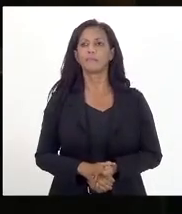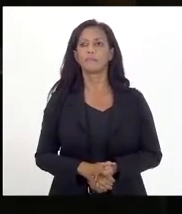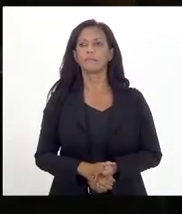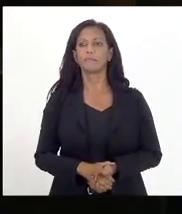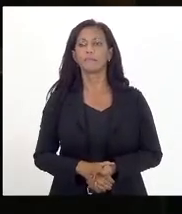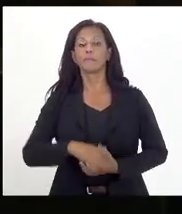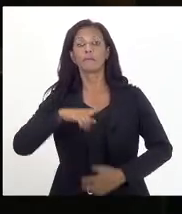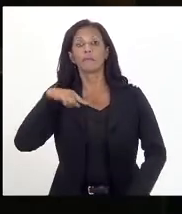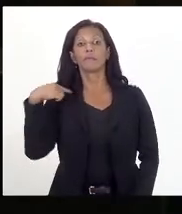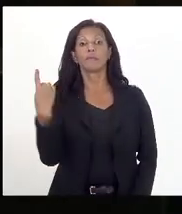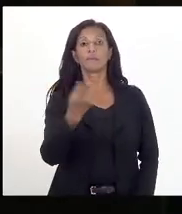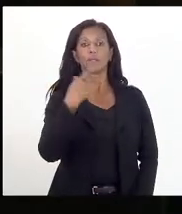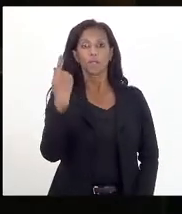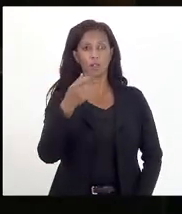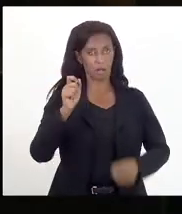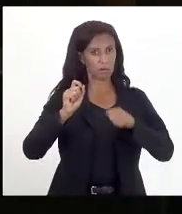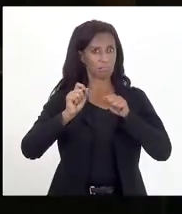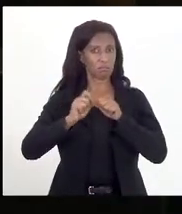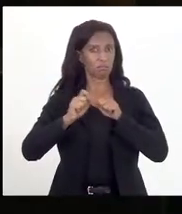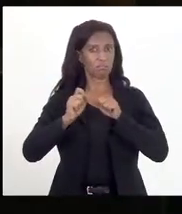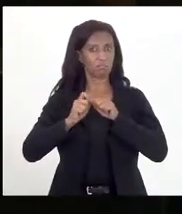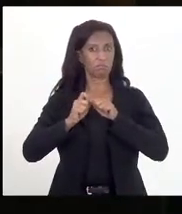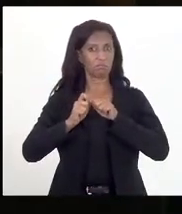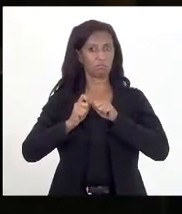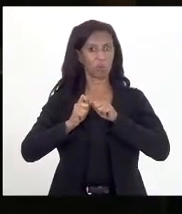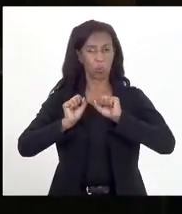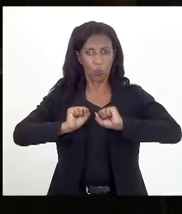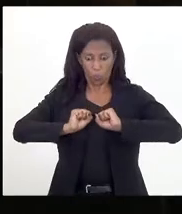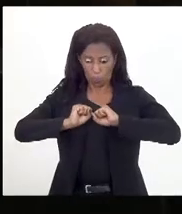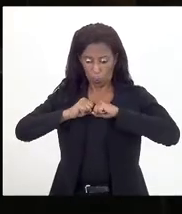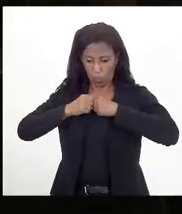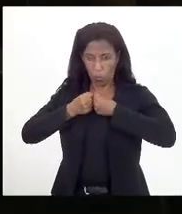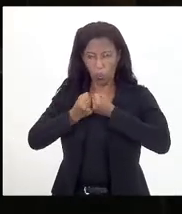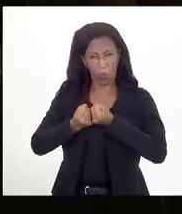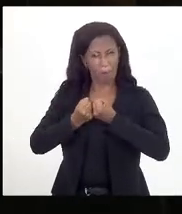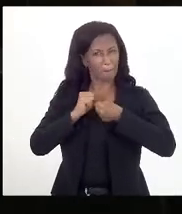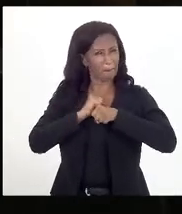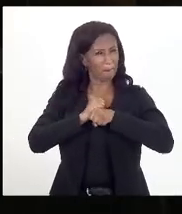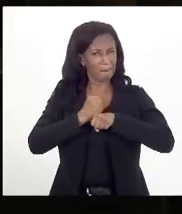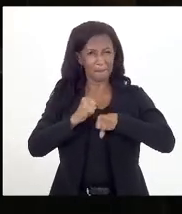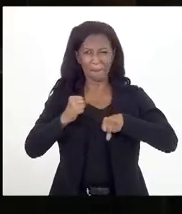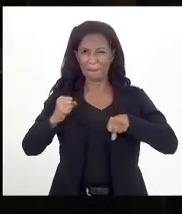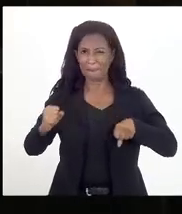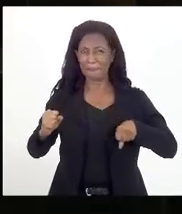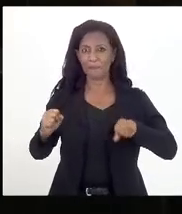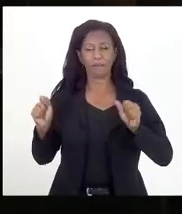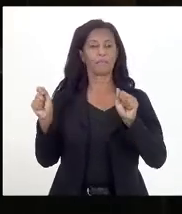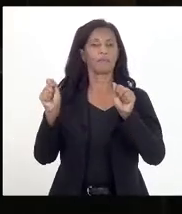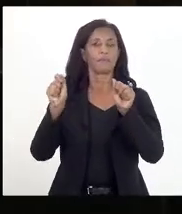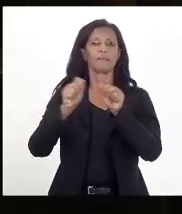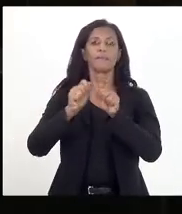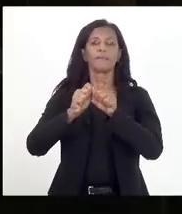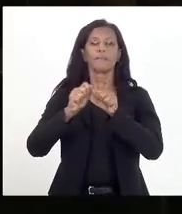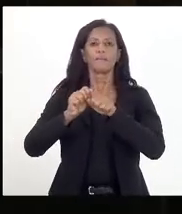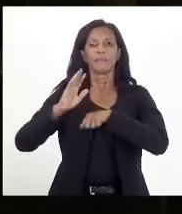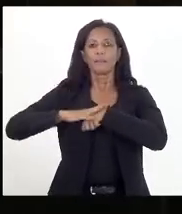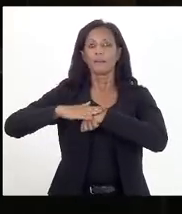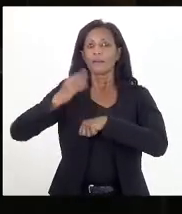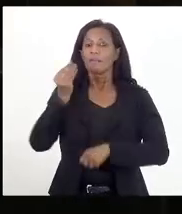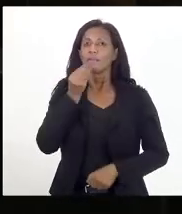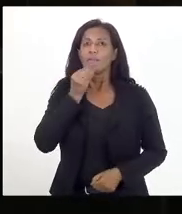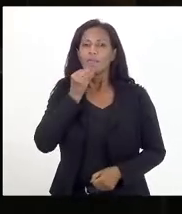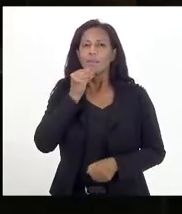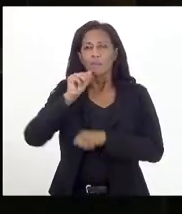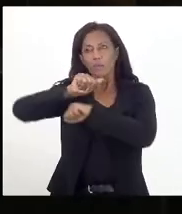e nós fizemos um grande esforço para sermos um o mais transparente